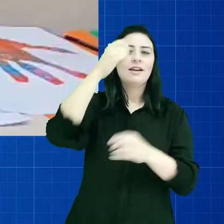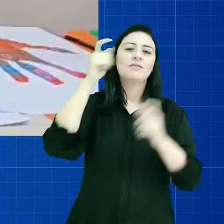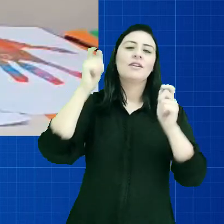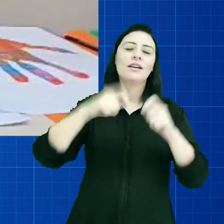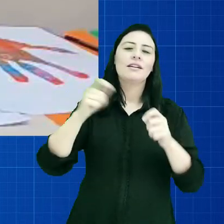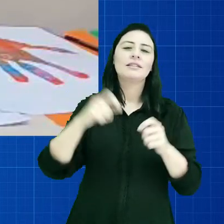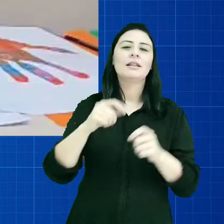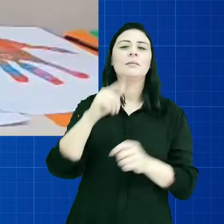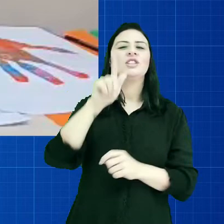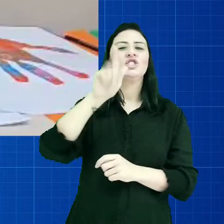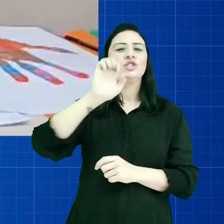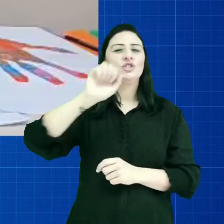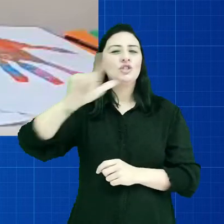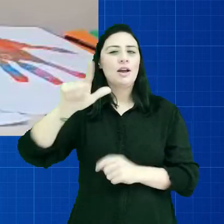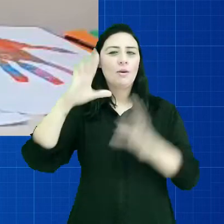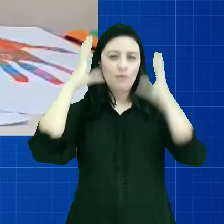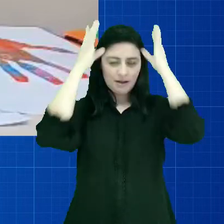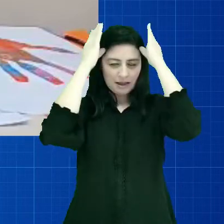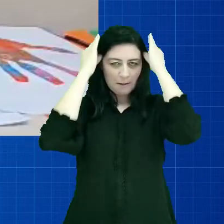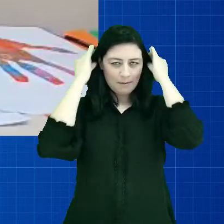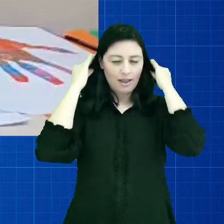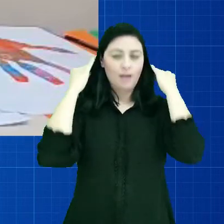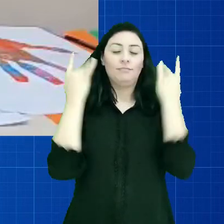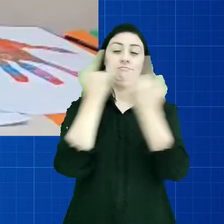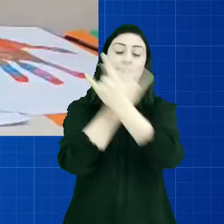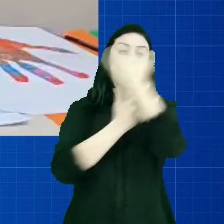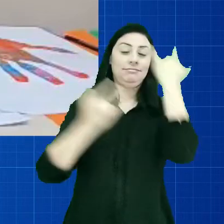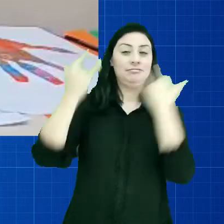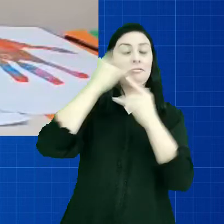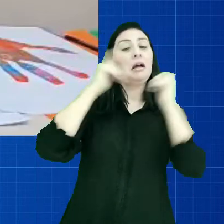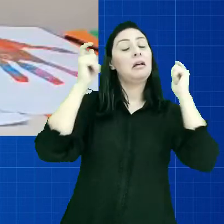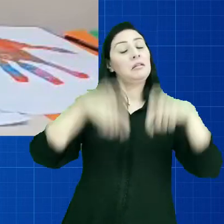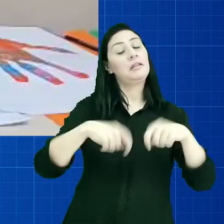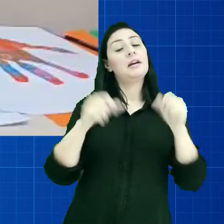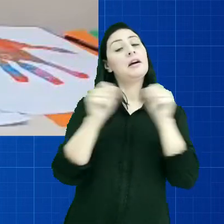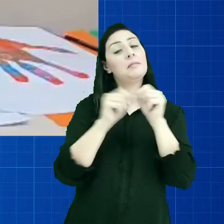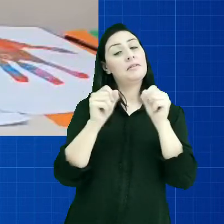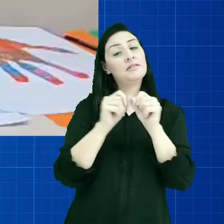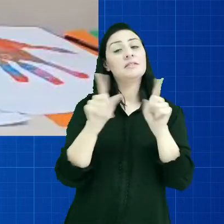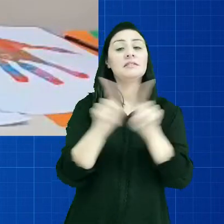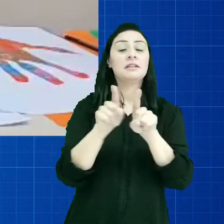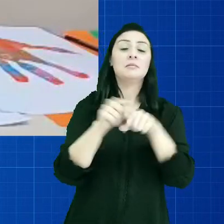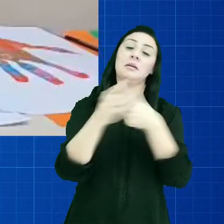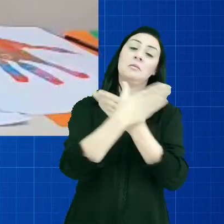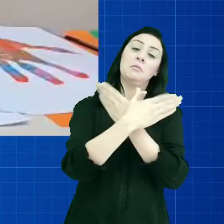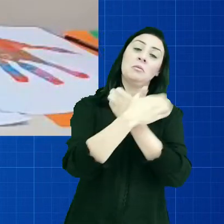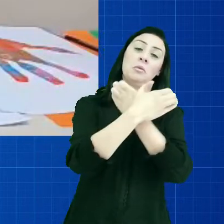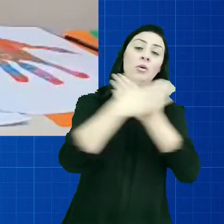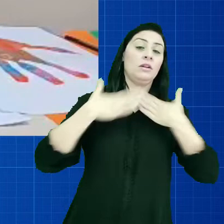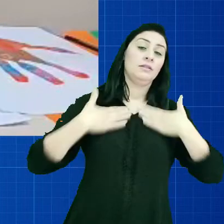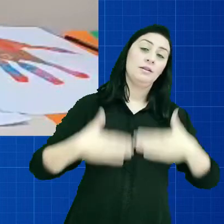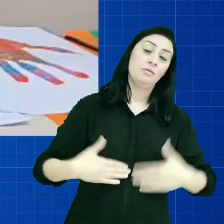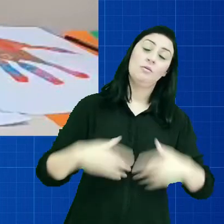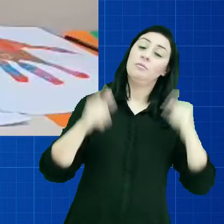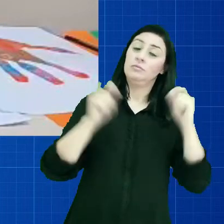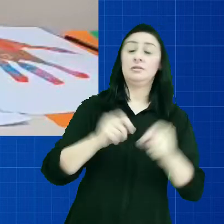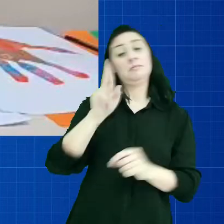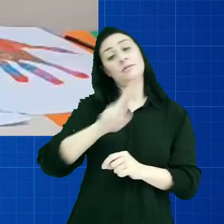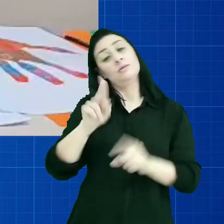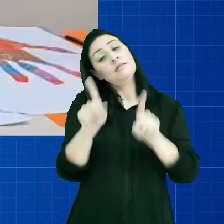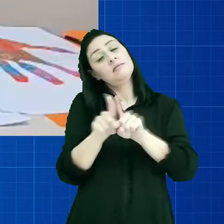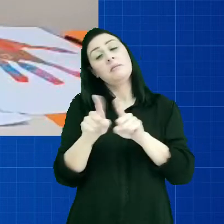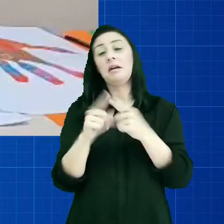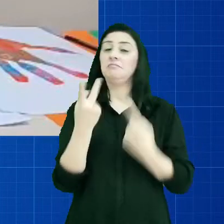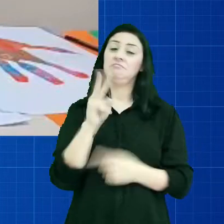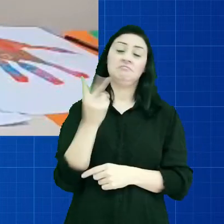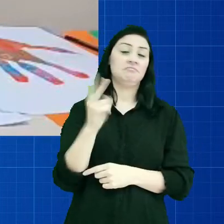cabelo, aquele gel que tem um brilhante dentro, vocês podem utilizar também para fazer essa parte aqui da borboleta, tá bom?